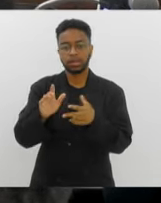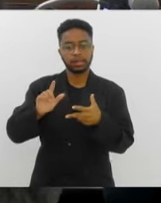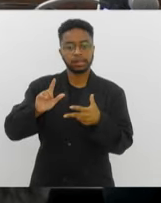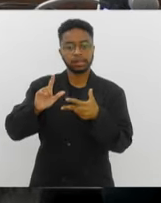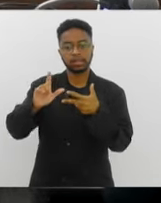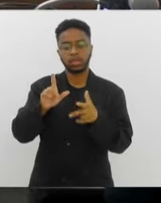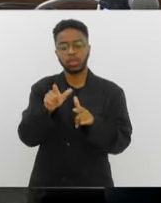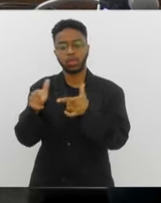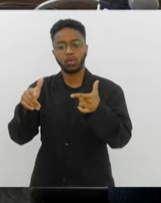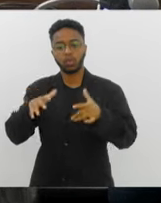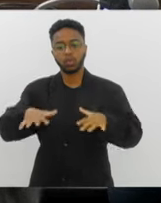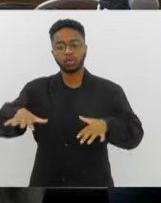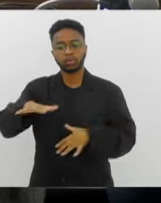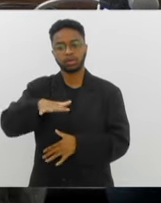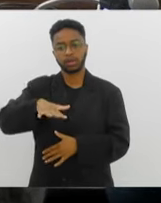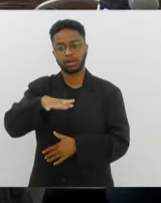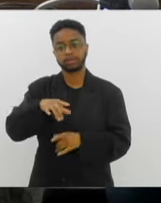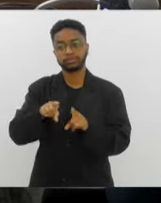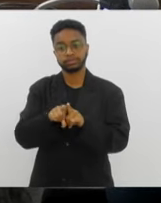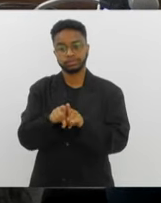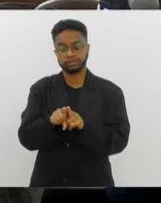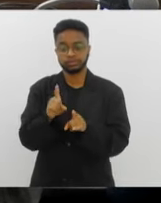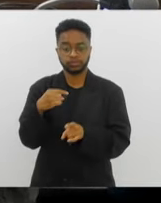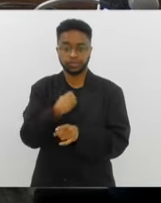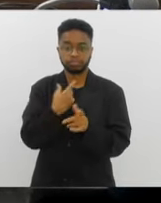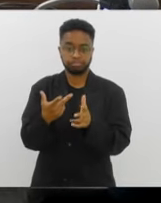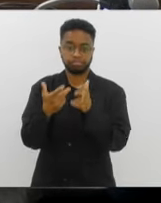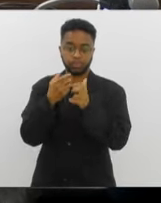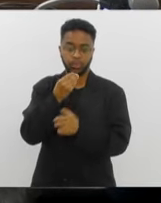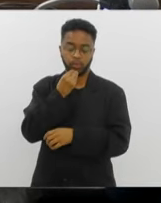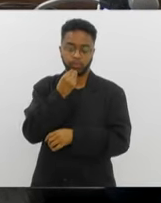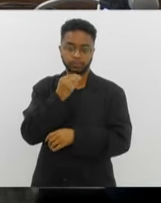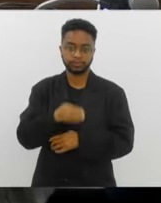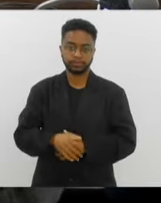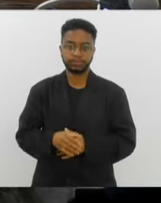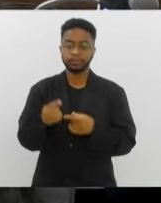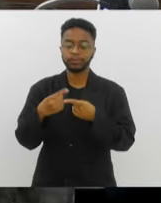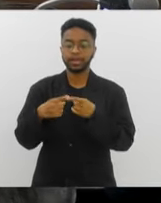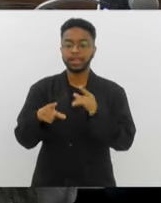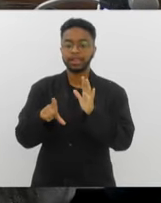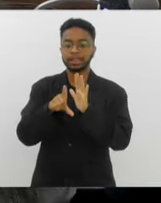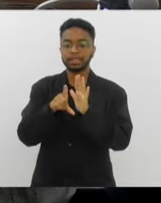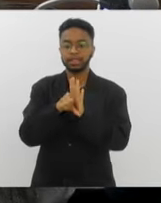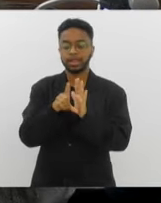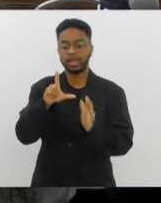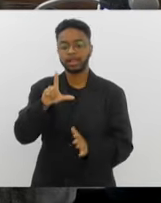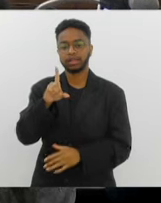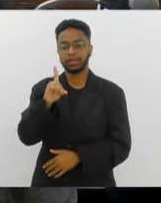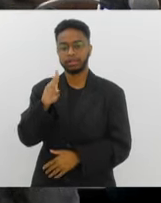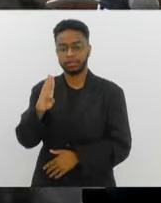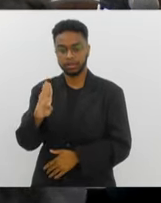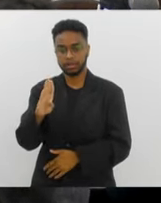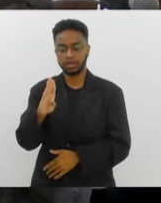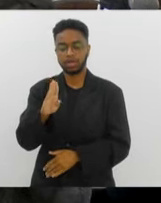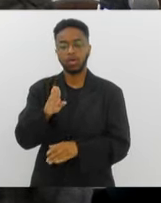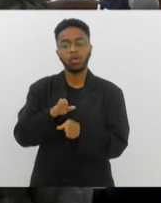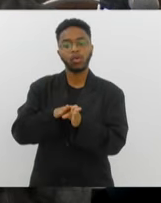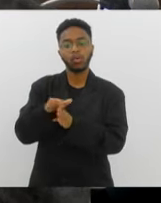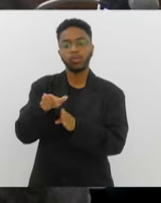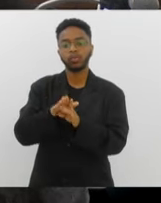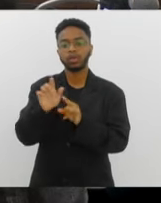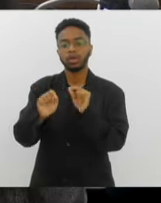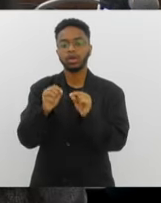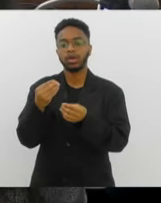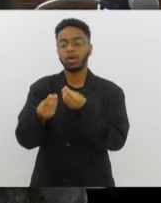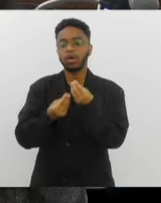demais esferas. E esse caso é um caso evidente, né? A Lei de Diretrizes e Bases da Educação, ela orienta a organização